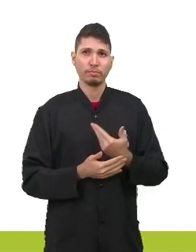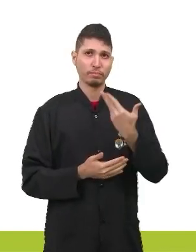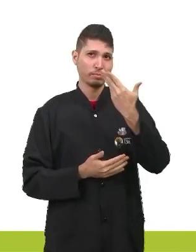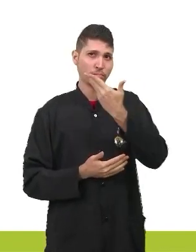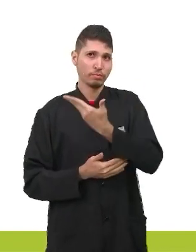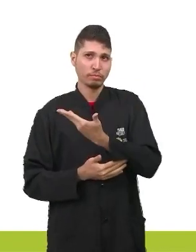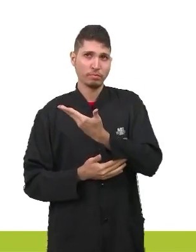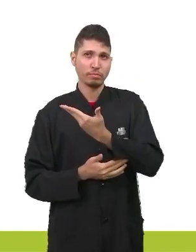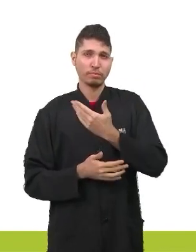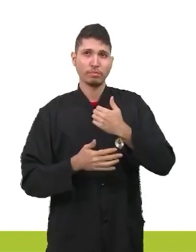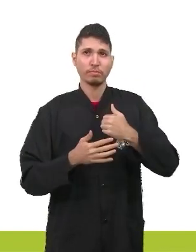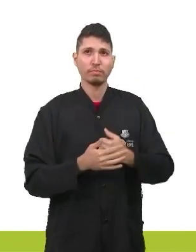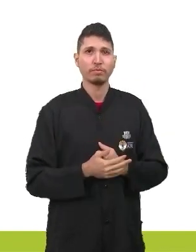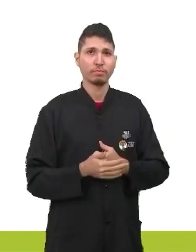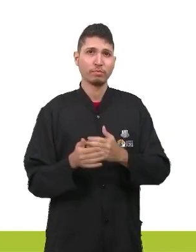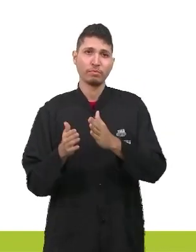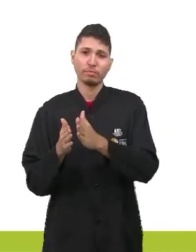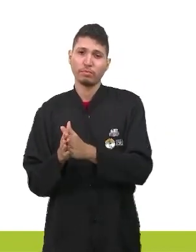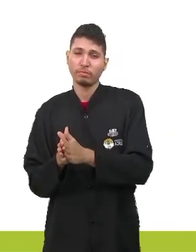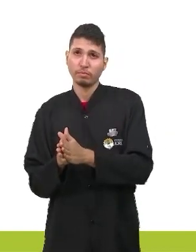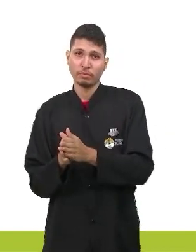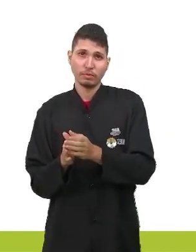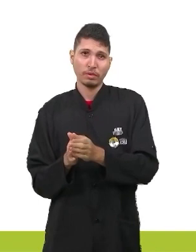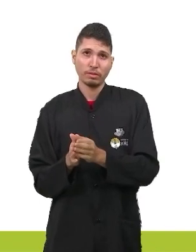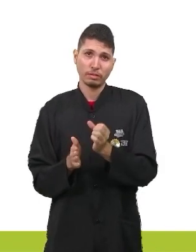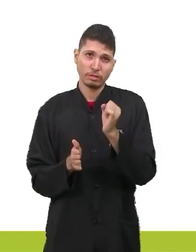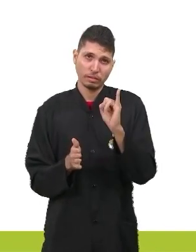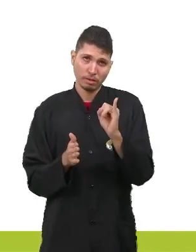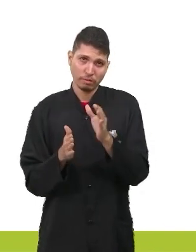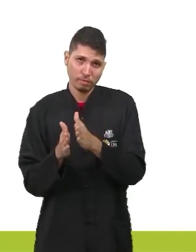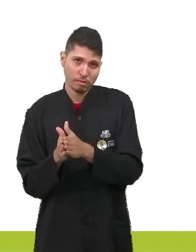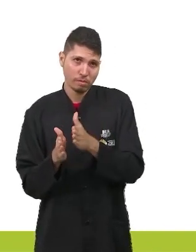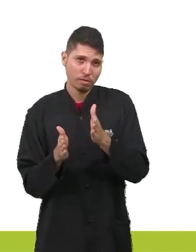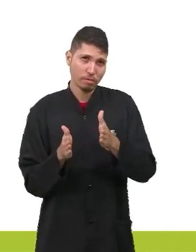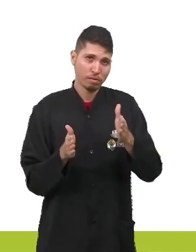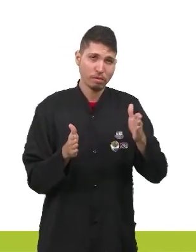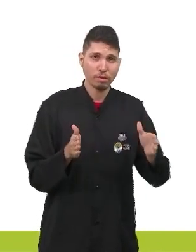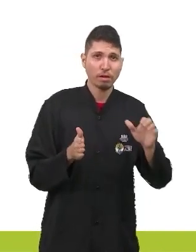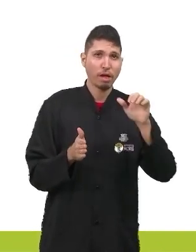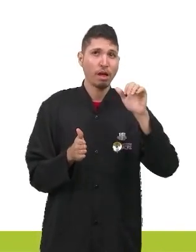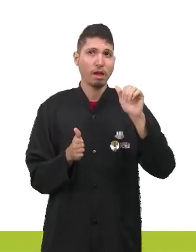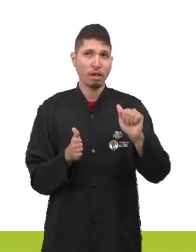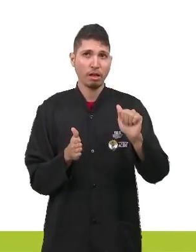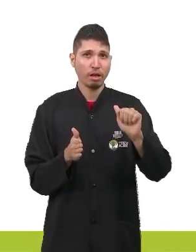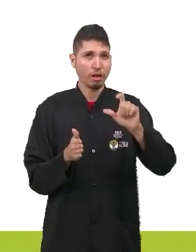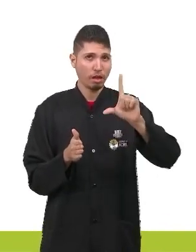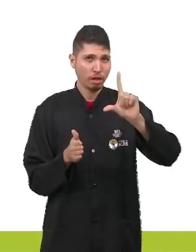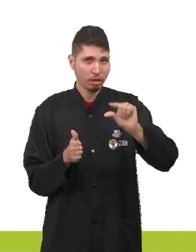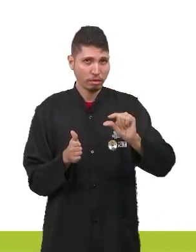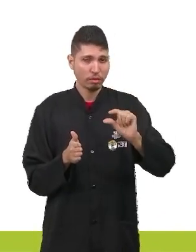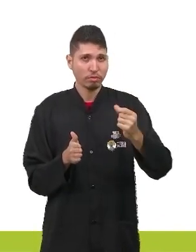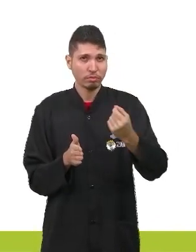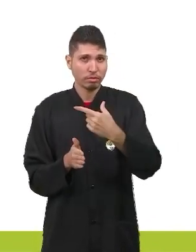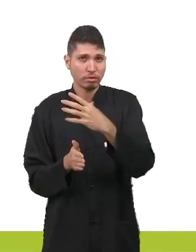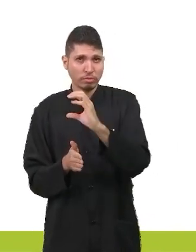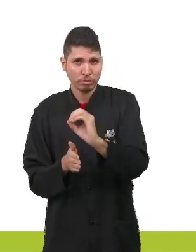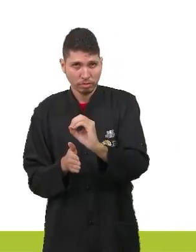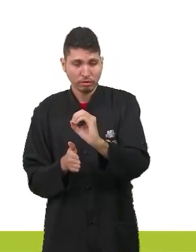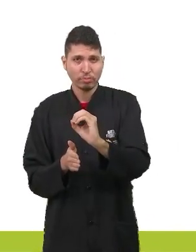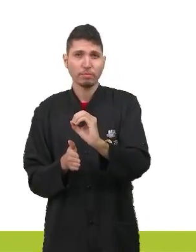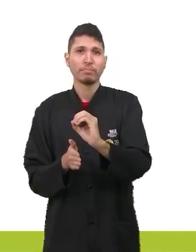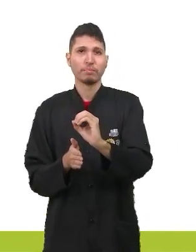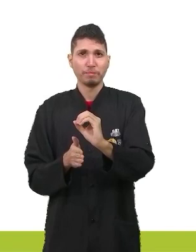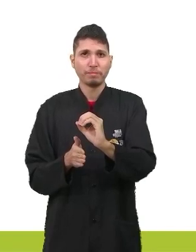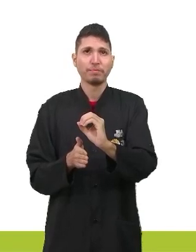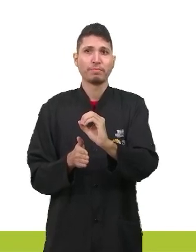é o segundo caso, aí vamos ao segundo macete da aula de hoje. O A, ele vai ser menor que 0, aí imagina aí